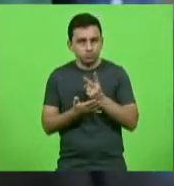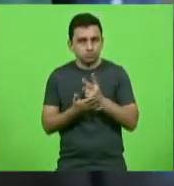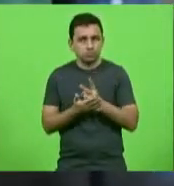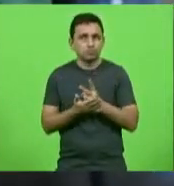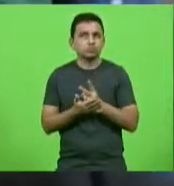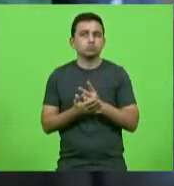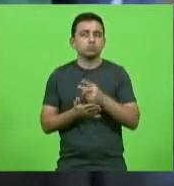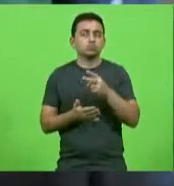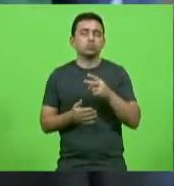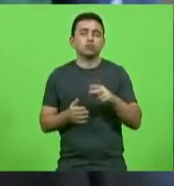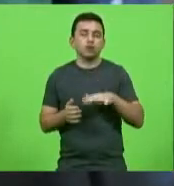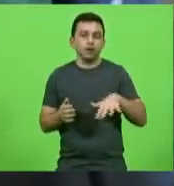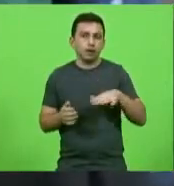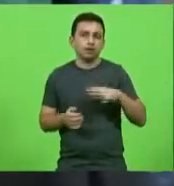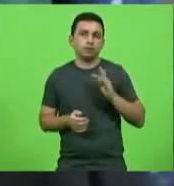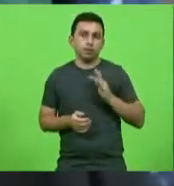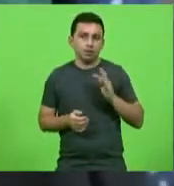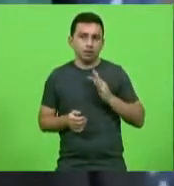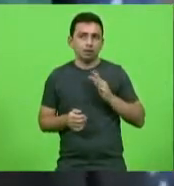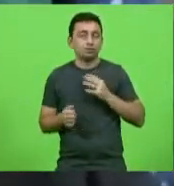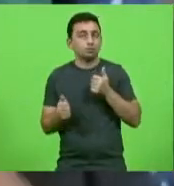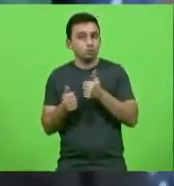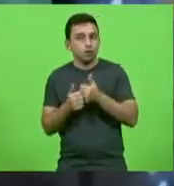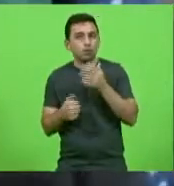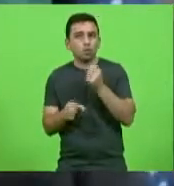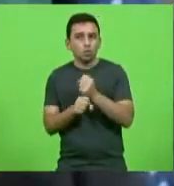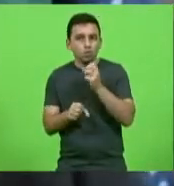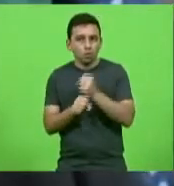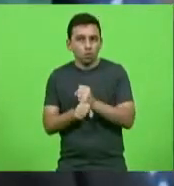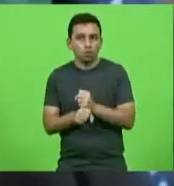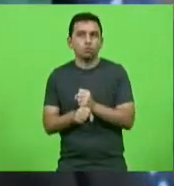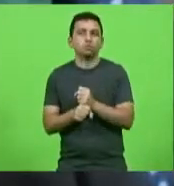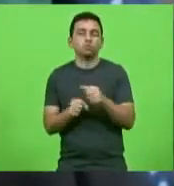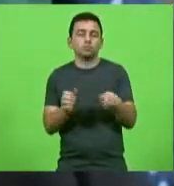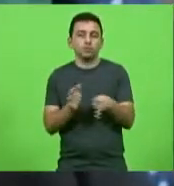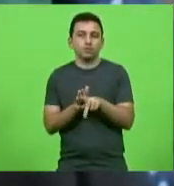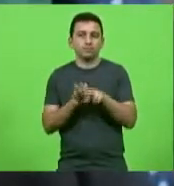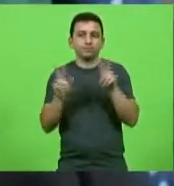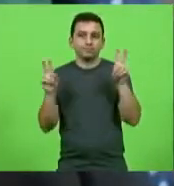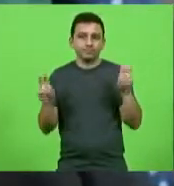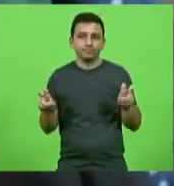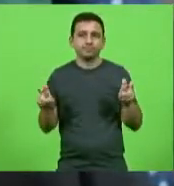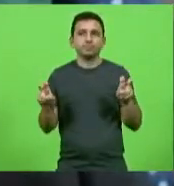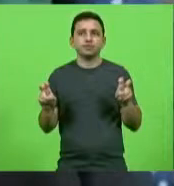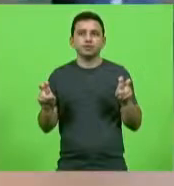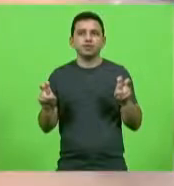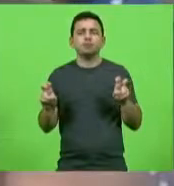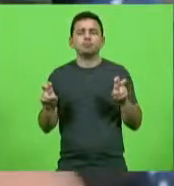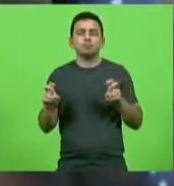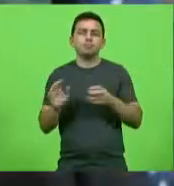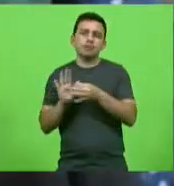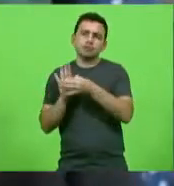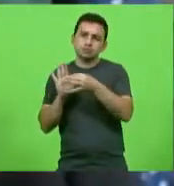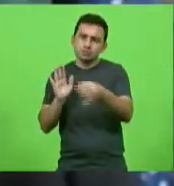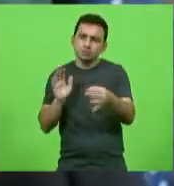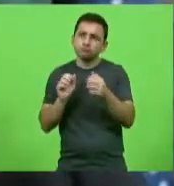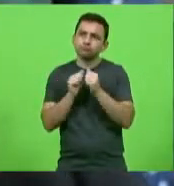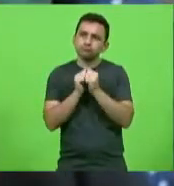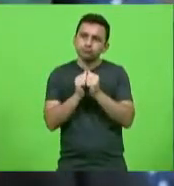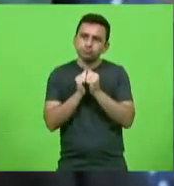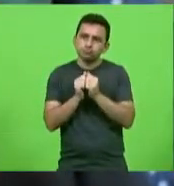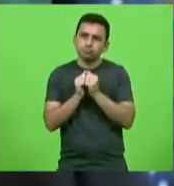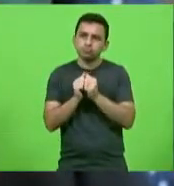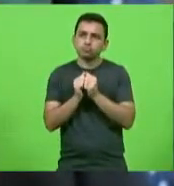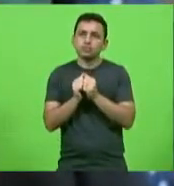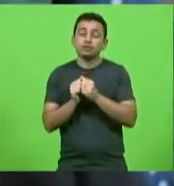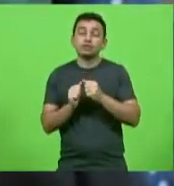área técnica do Tribunal de Contas de Santa Catarina sobre o assunto, por meio do parecer conjunto da